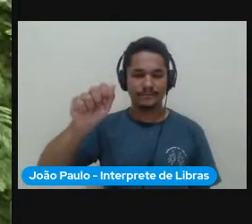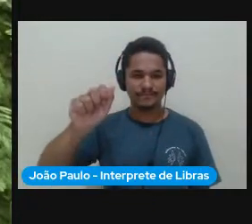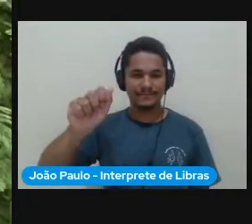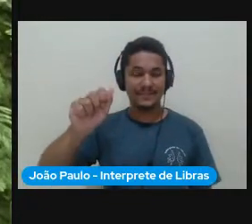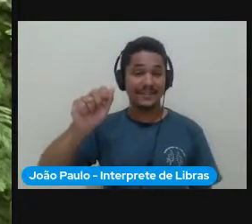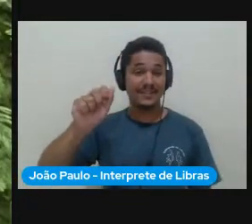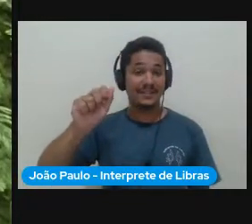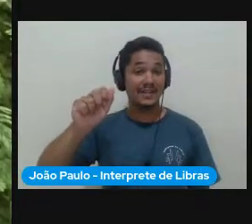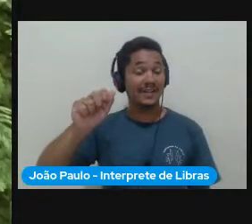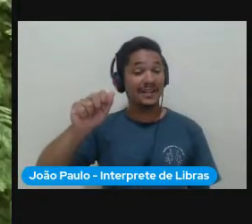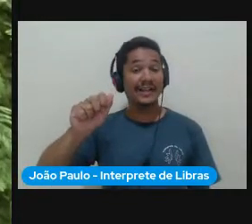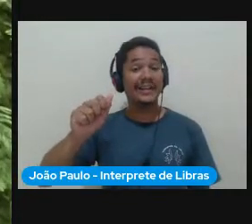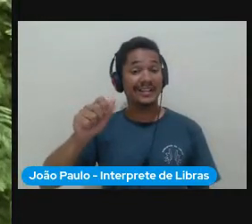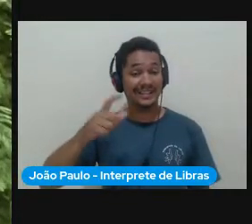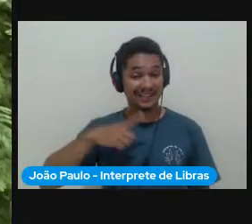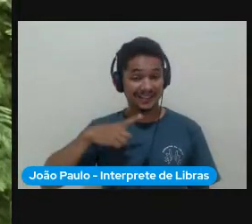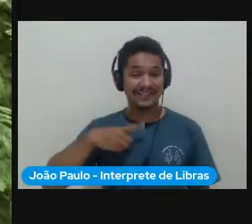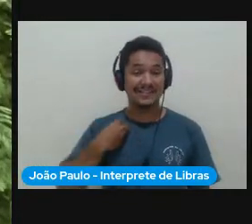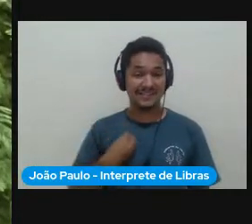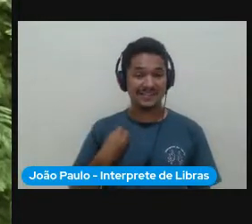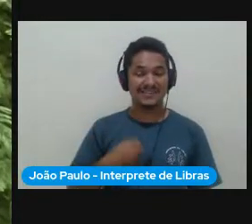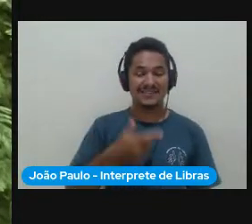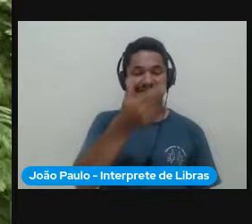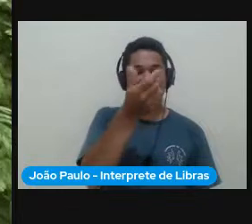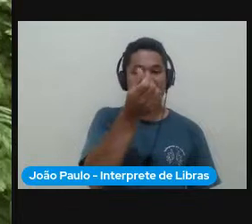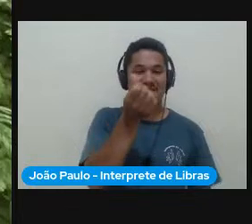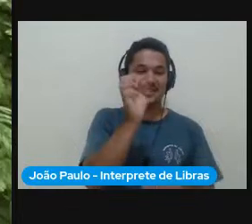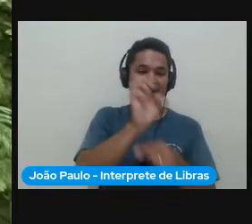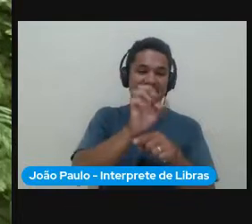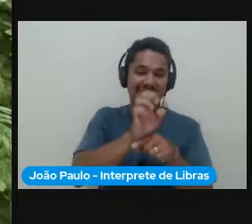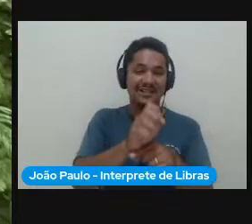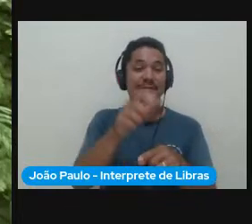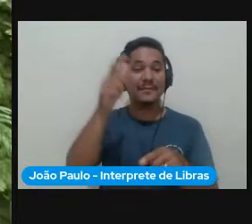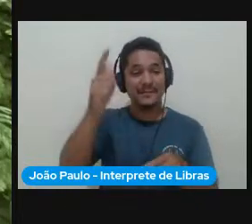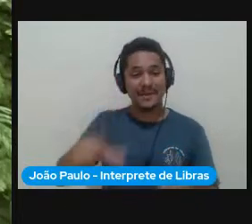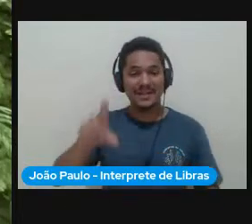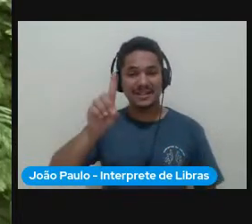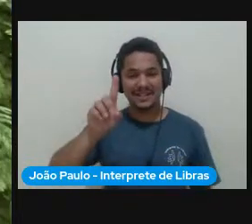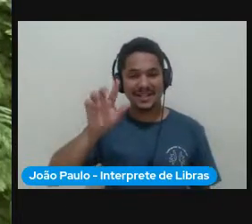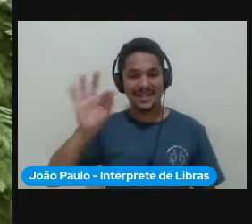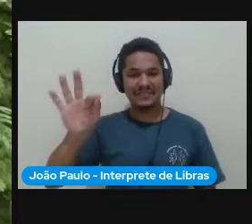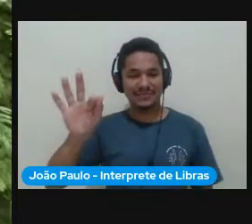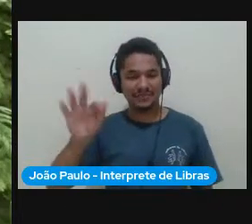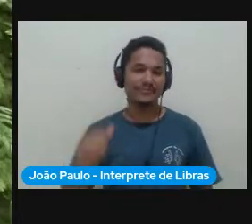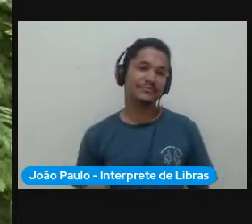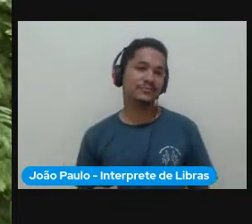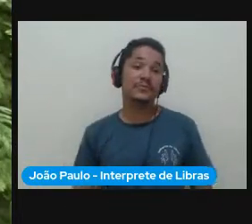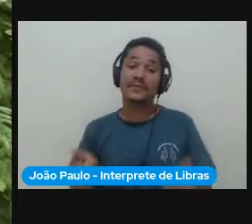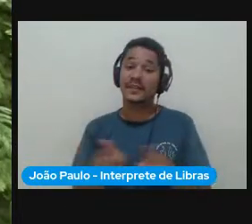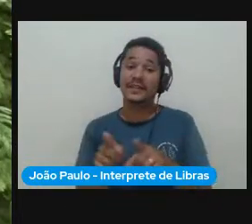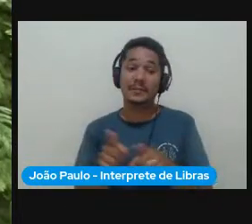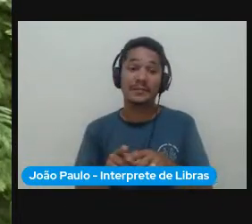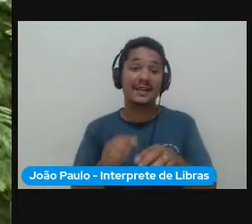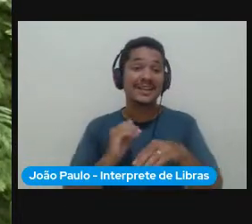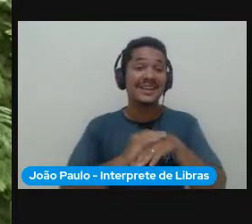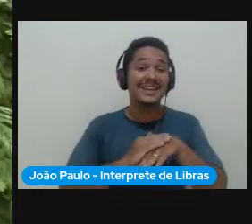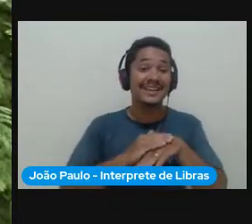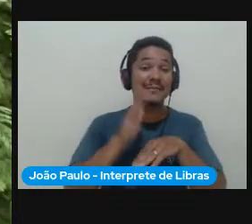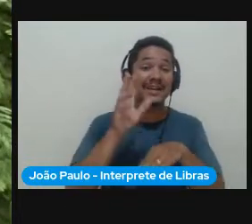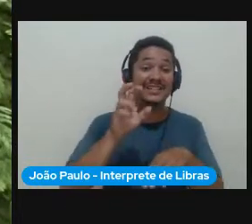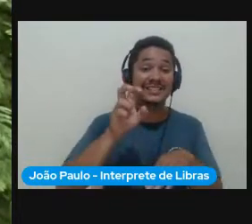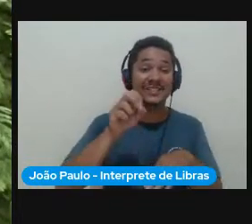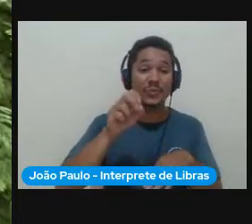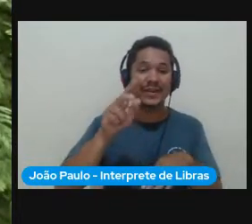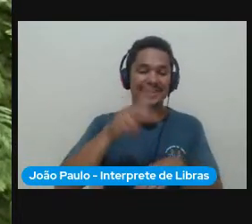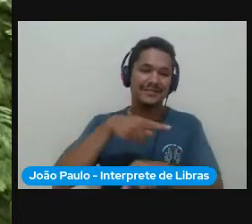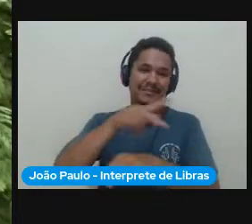26 estados, mais Distrito Federal. Hoje nós atuamos em mais de 50 países, então nos tornamos aí a